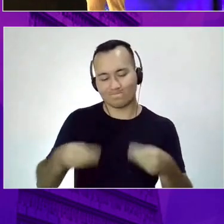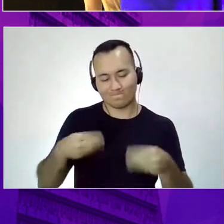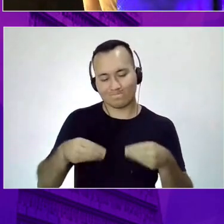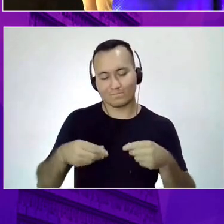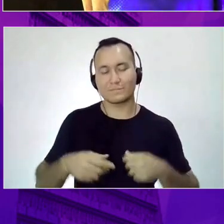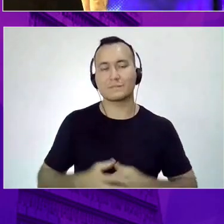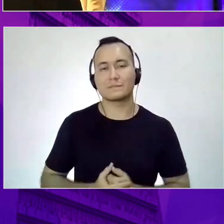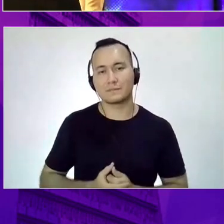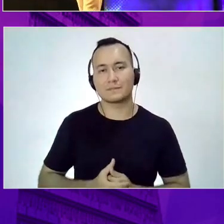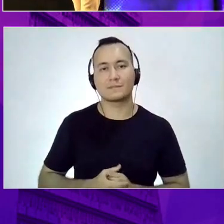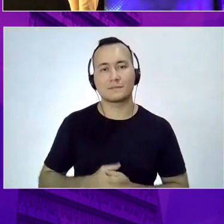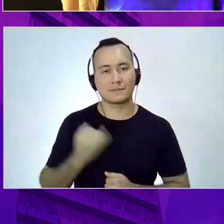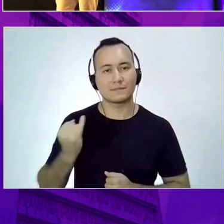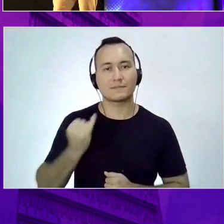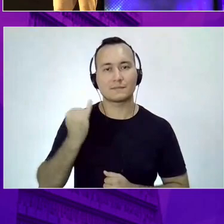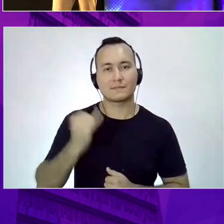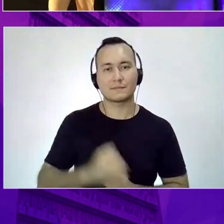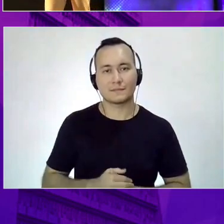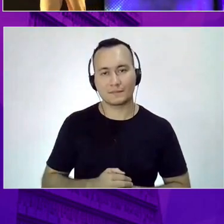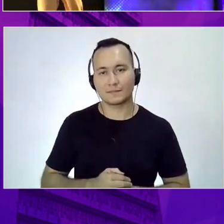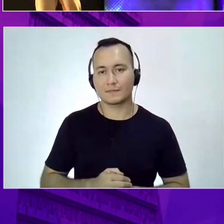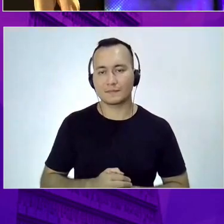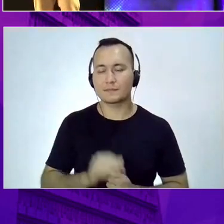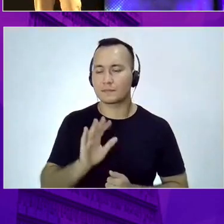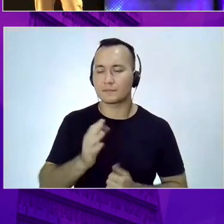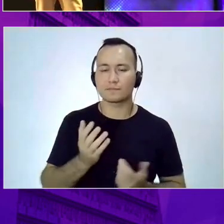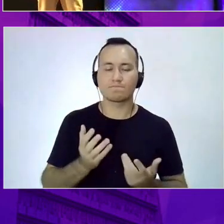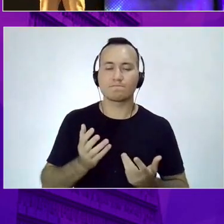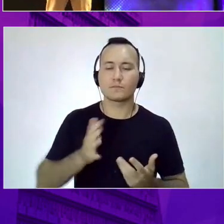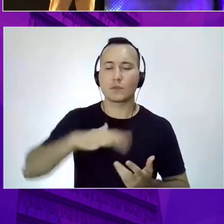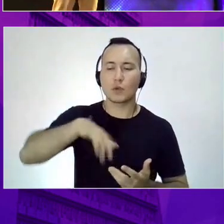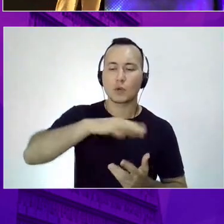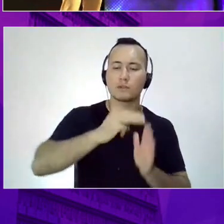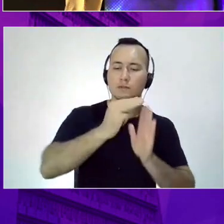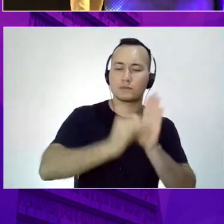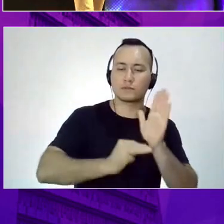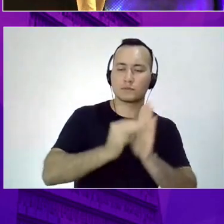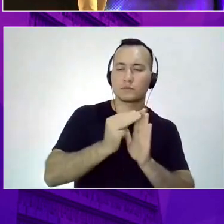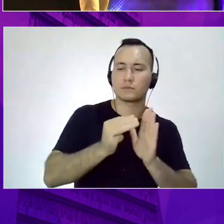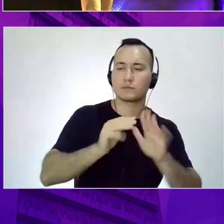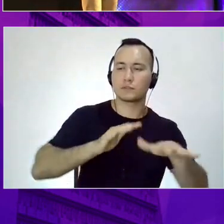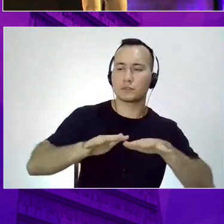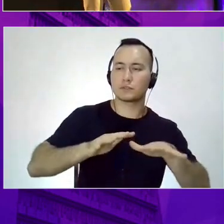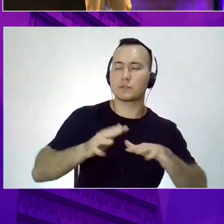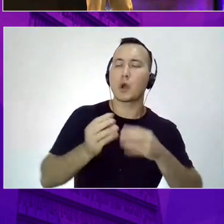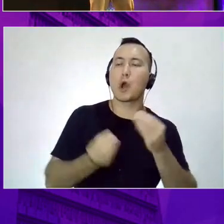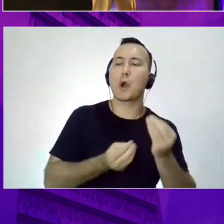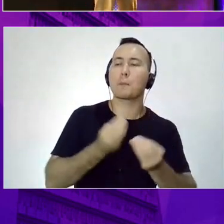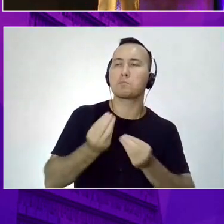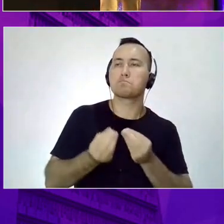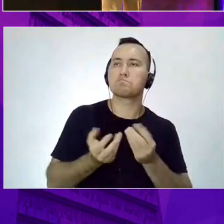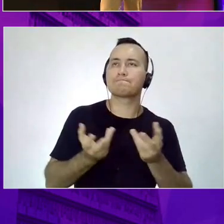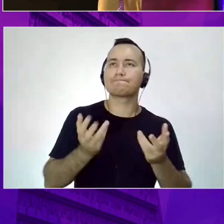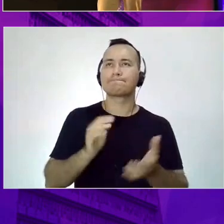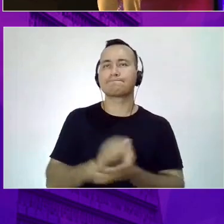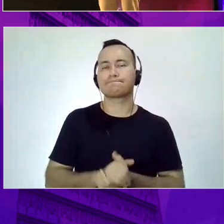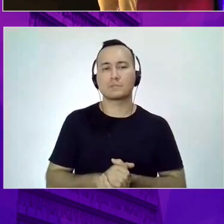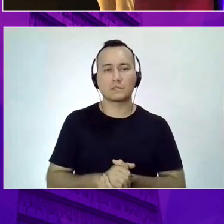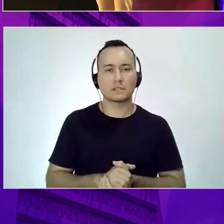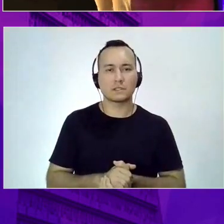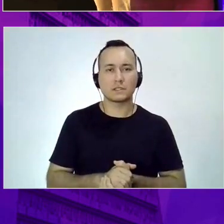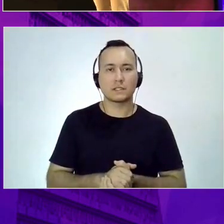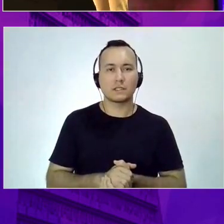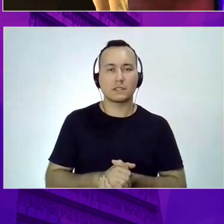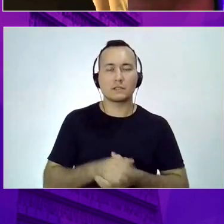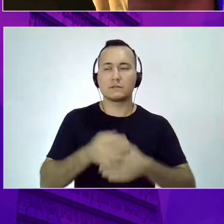gente pensou, cara, que método ágil a gente vai usar, qual framework a gente vai usar antes do time chegar. A gente estava